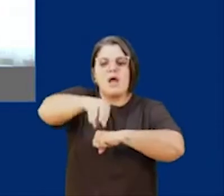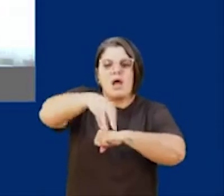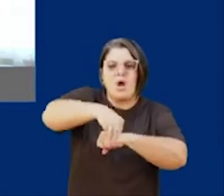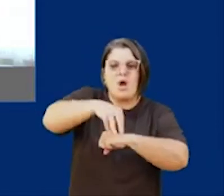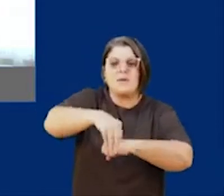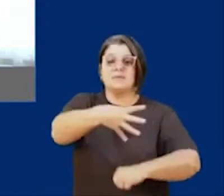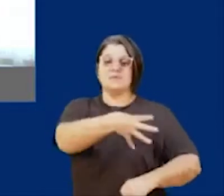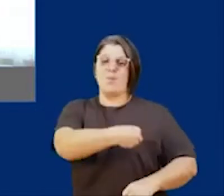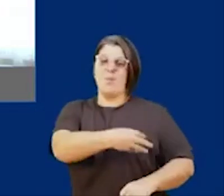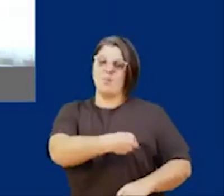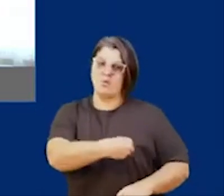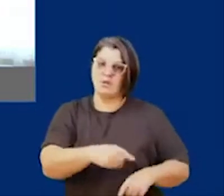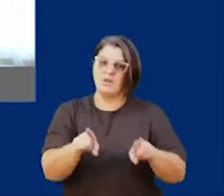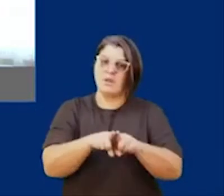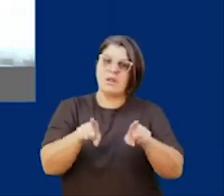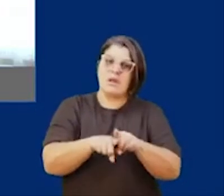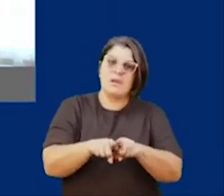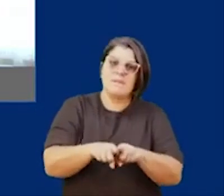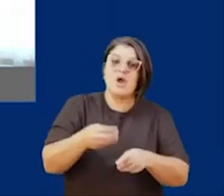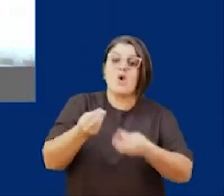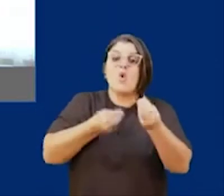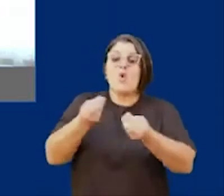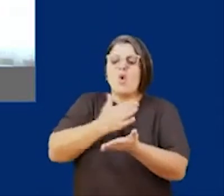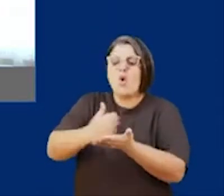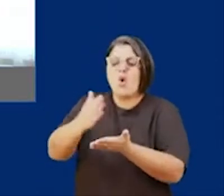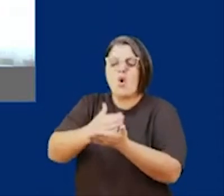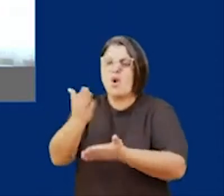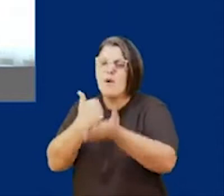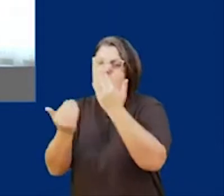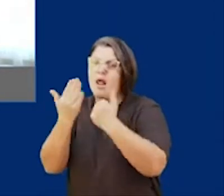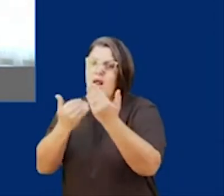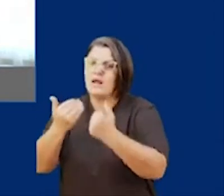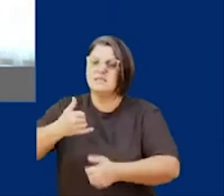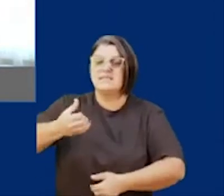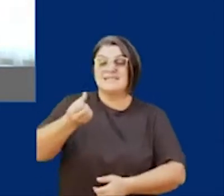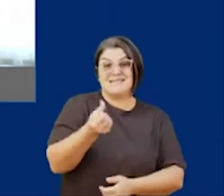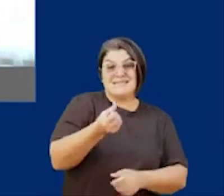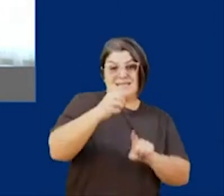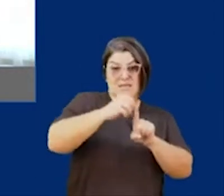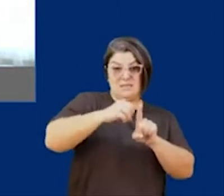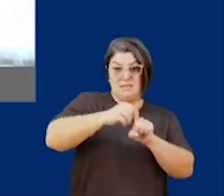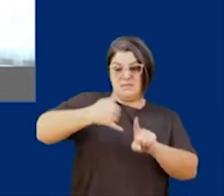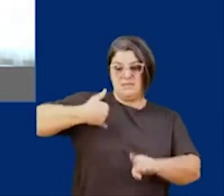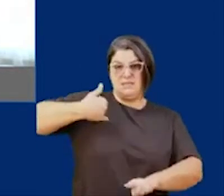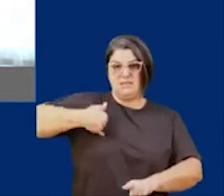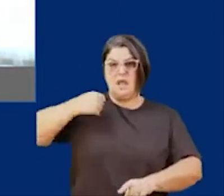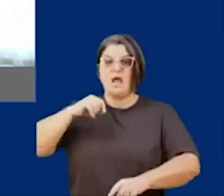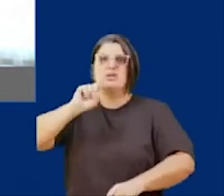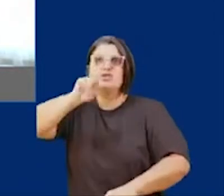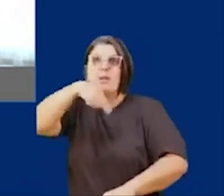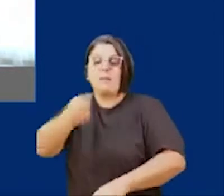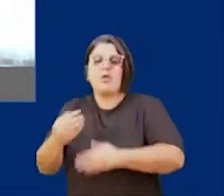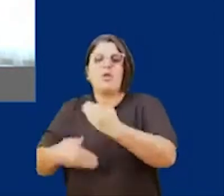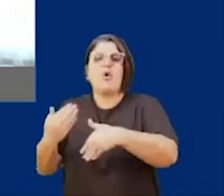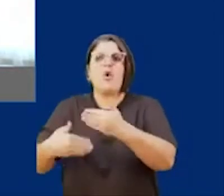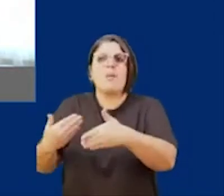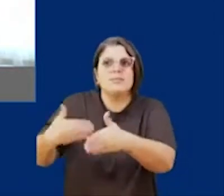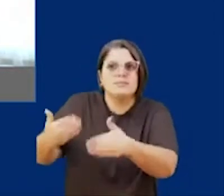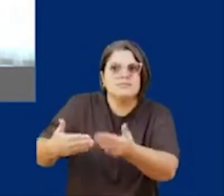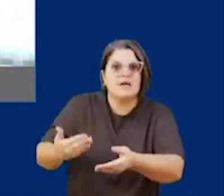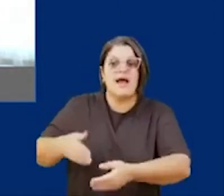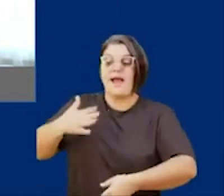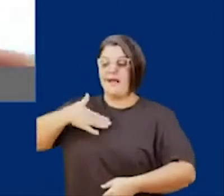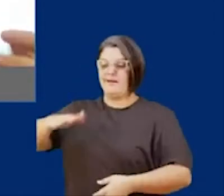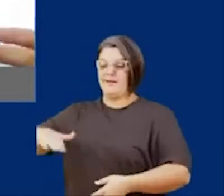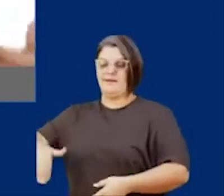aleitamento materno, quanto como introduzir os alimentos a partir dos 6 meses de idade, depois como evoluir essa alimentação até a criança chegar aos